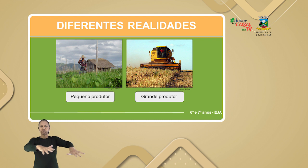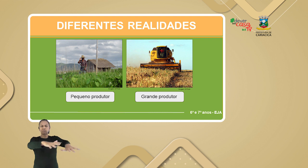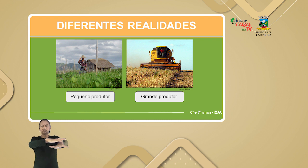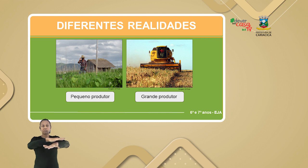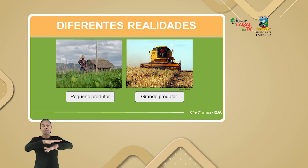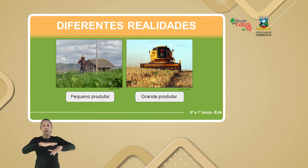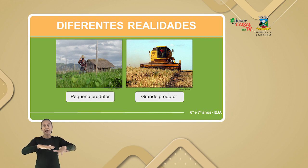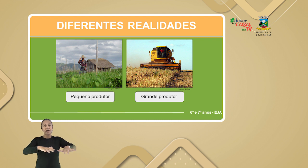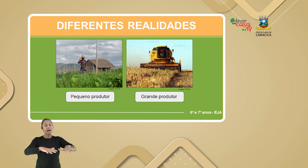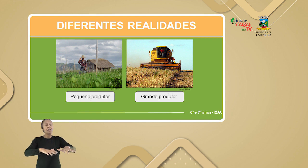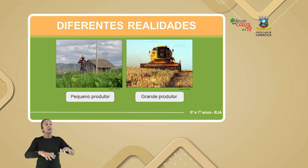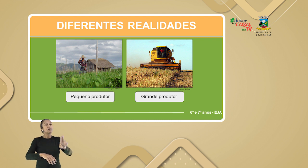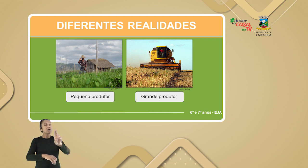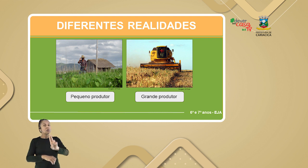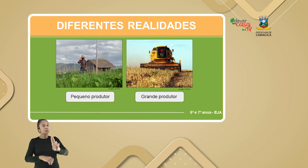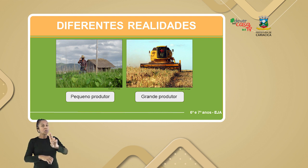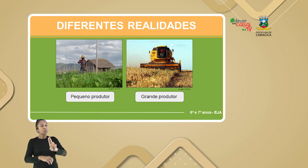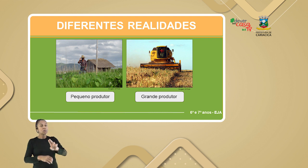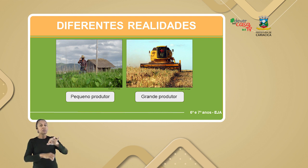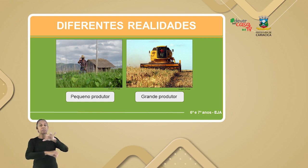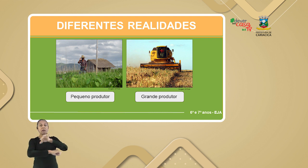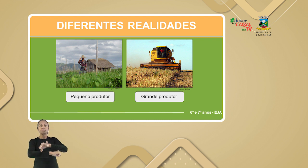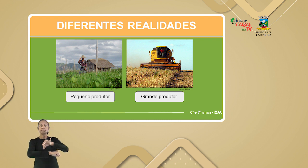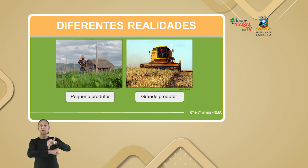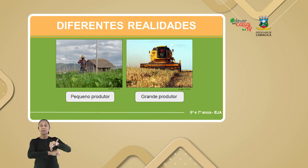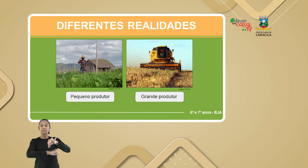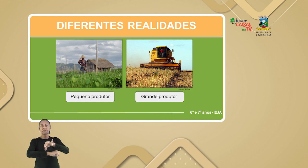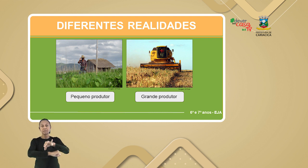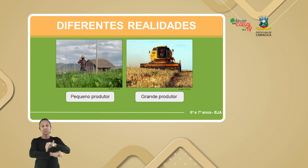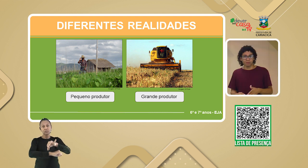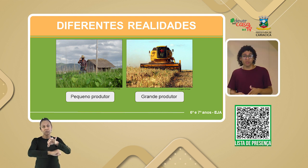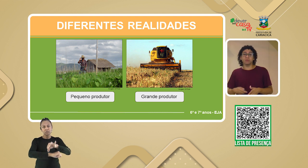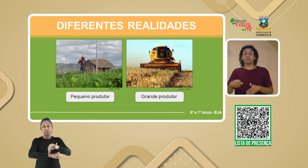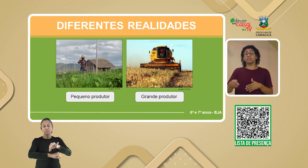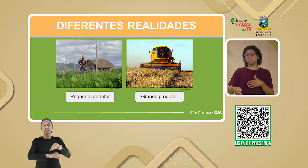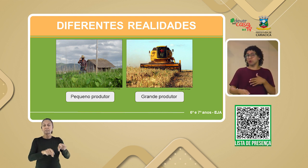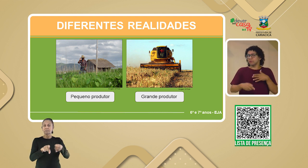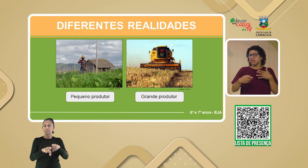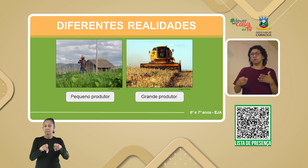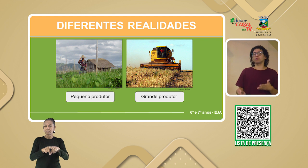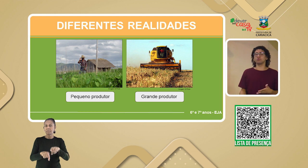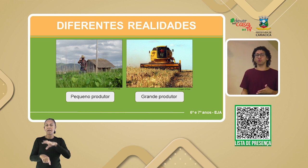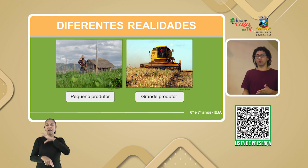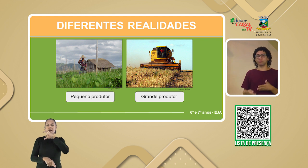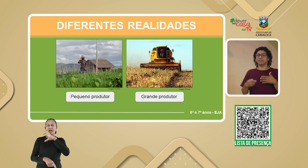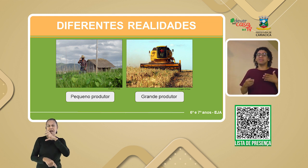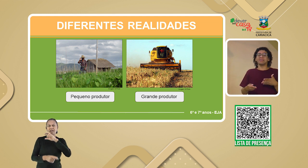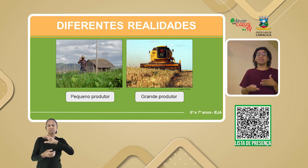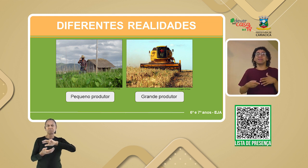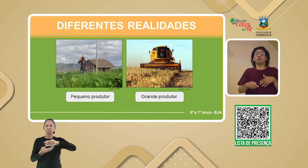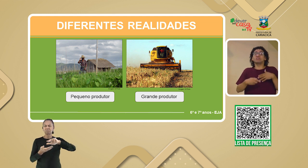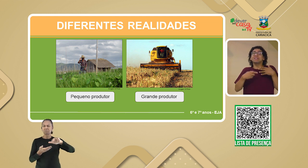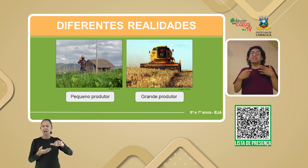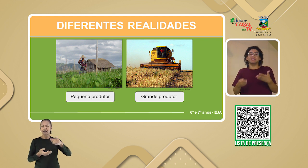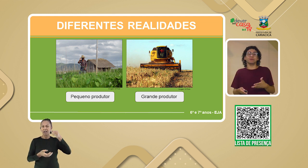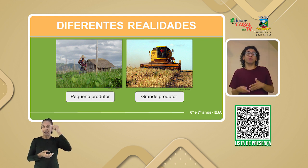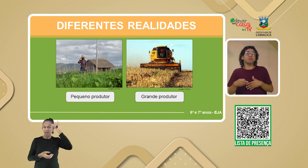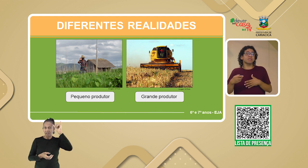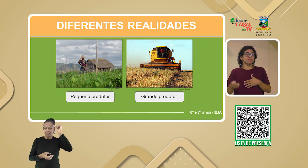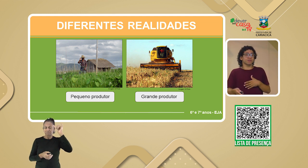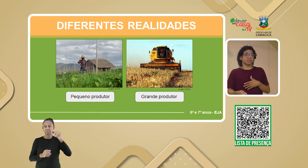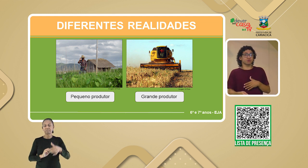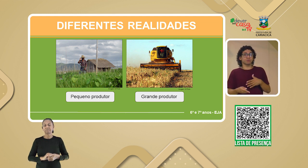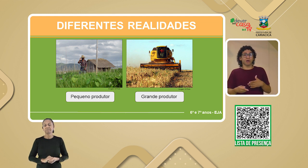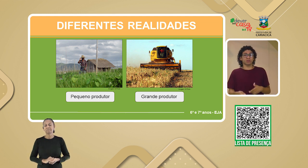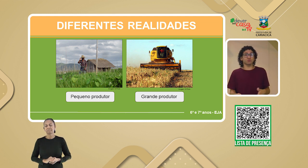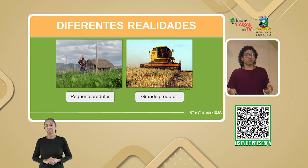e ele usa esse espaço tanto para o plantio quanto para a criação de gado em geral. Mas também a gente tem o pequeno produtor que utiliza